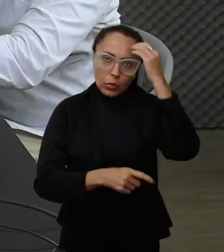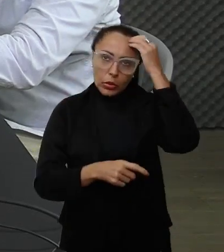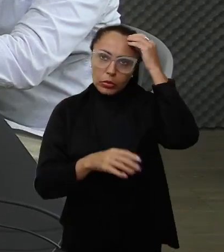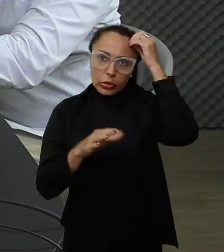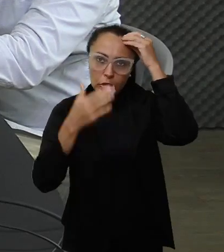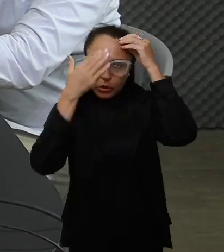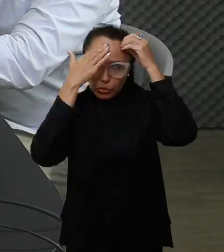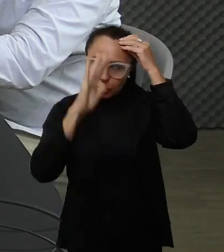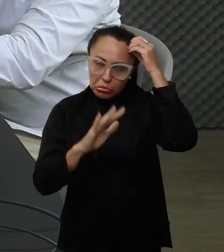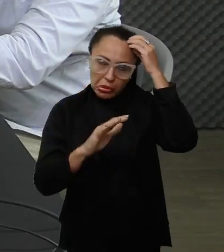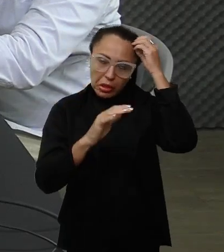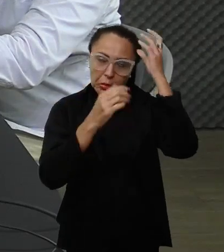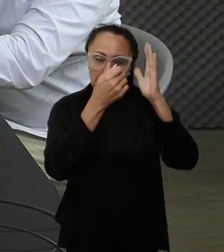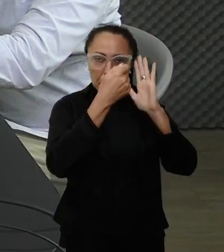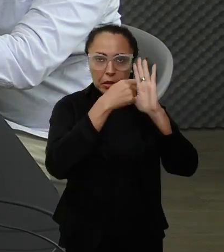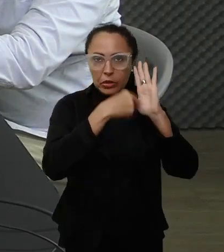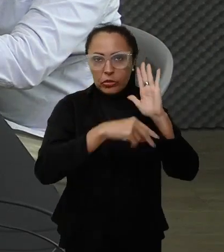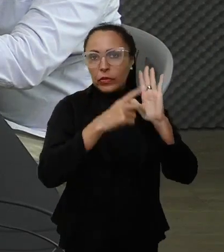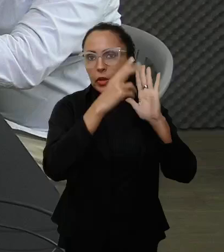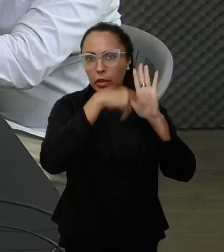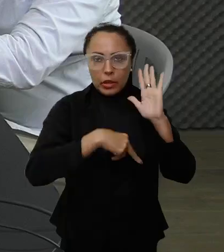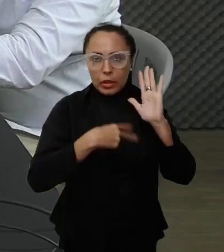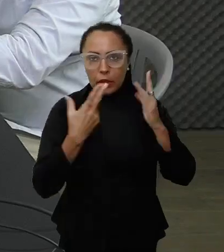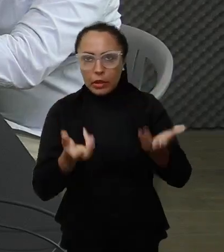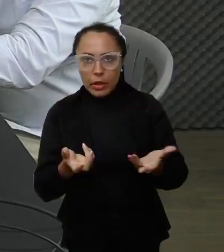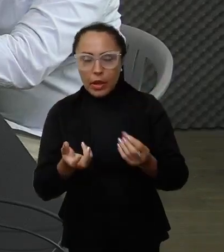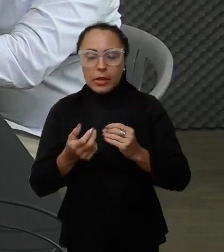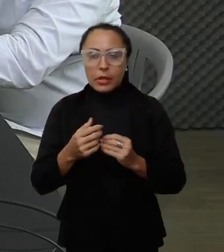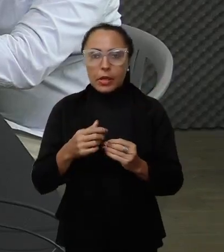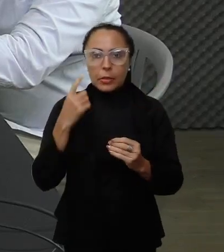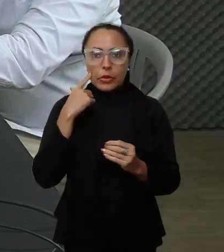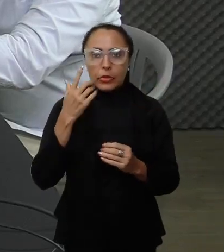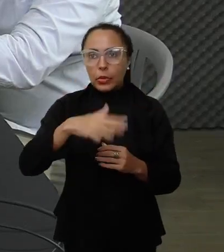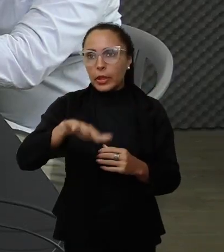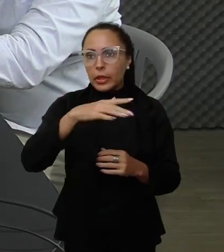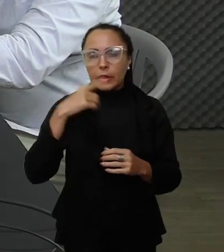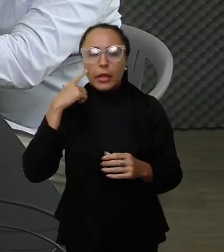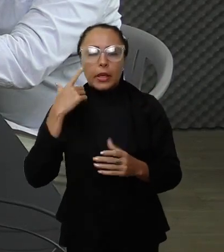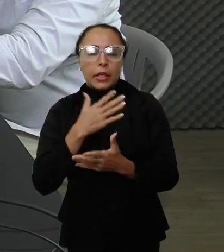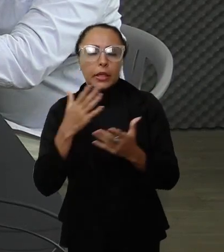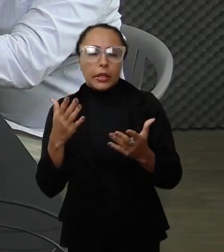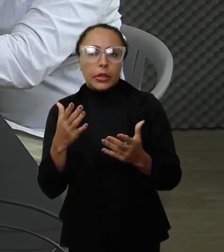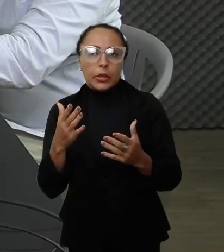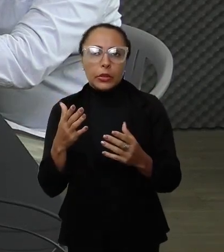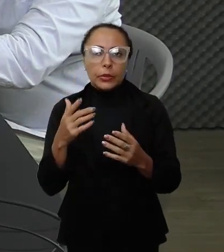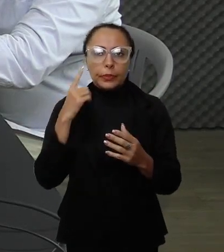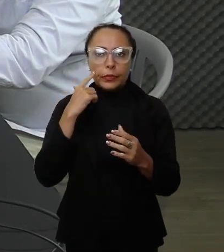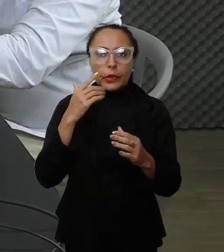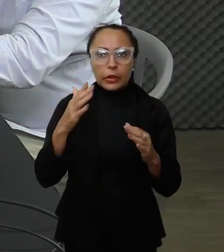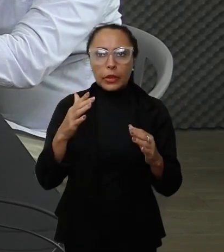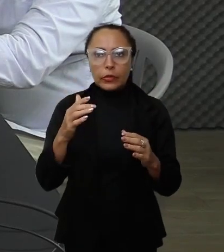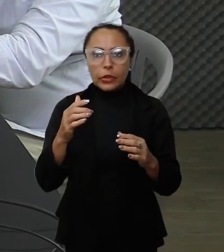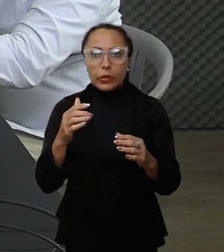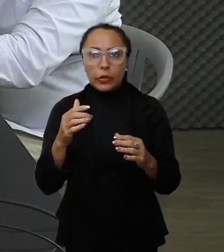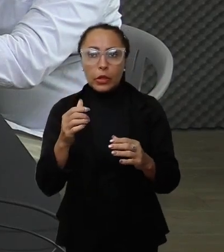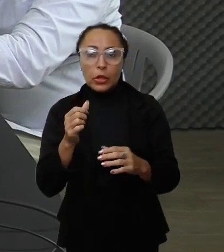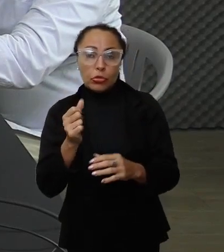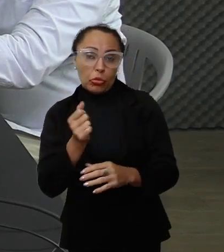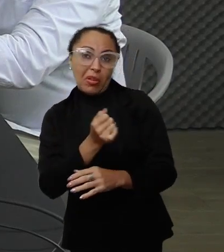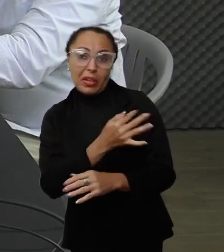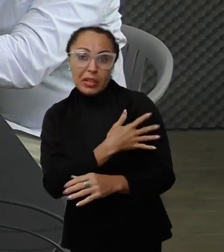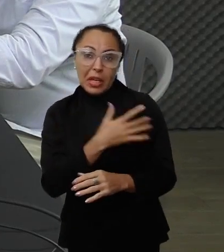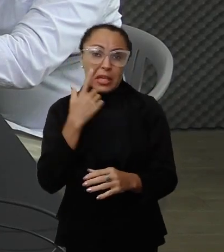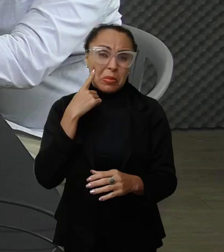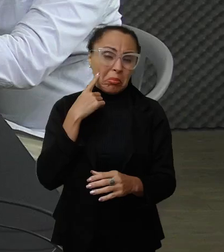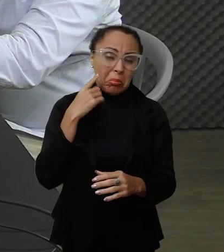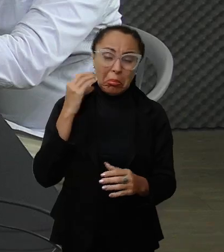digitais, pessoas que são analfabetas, pessoas que têm um nível de escolaridade um pouco menor, outras que têm um nível de